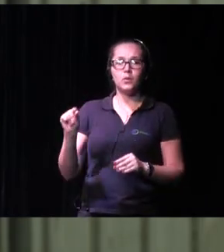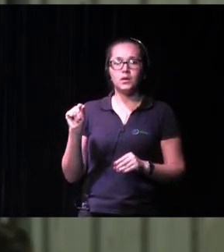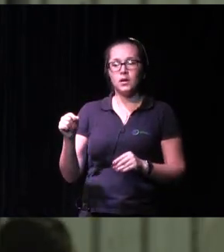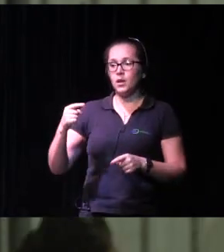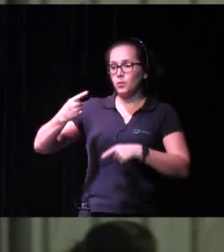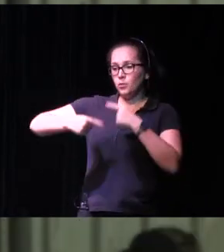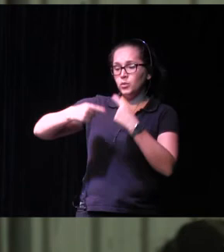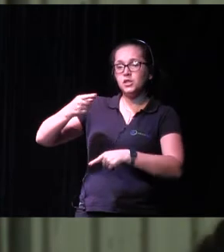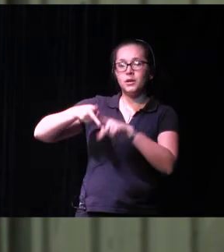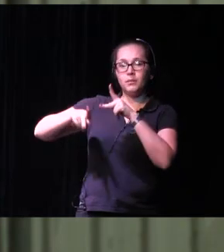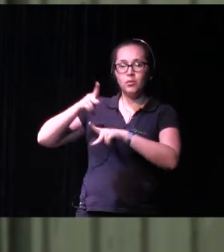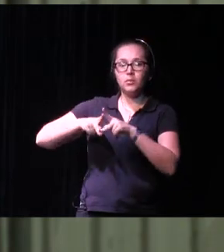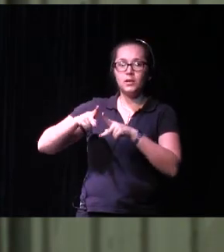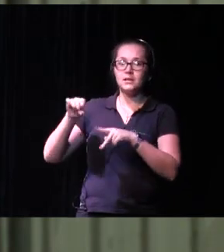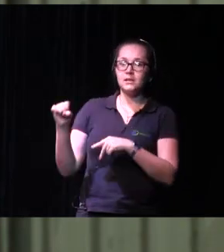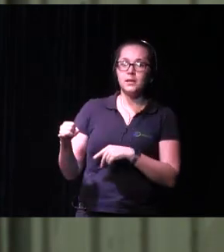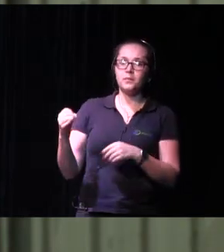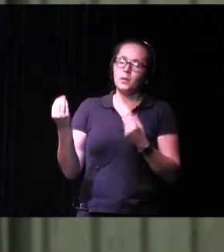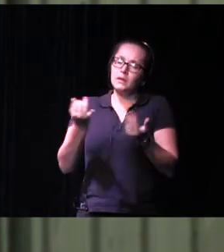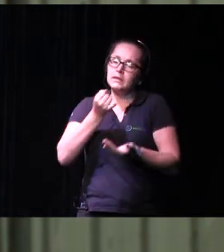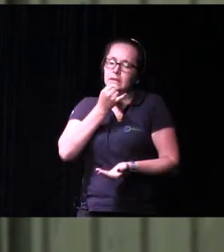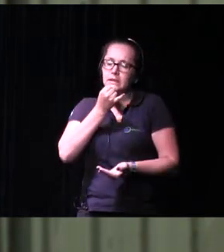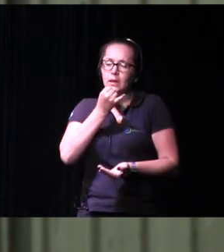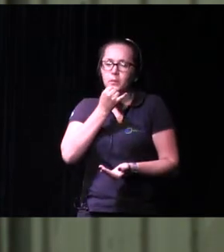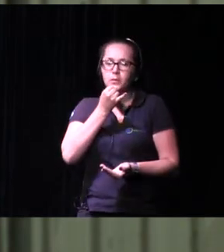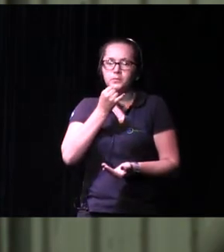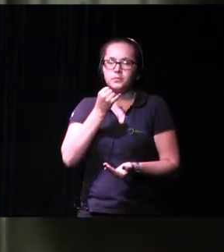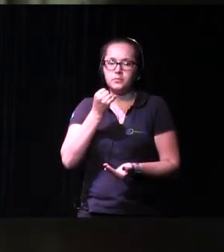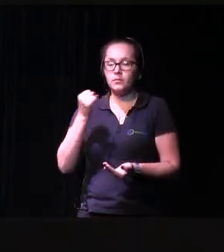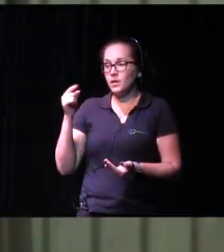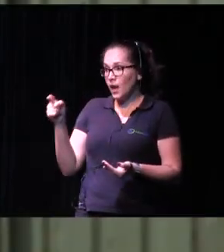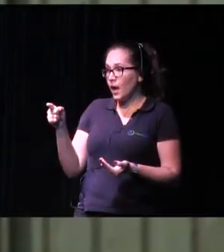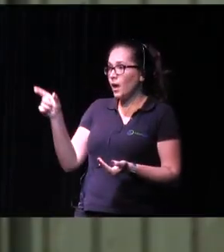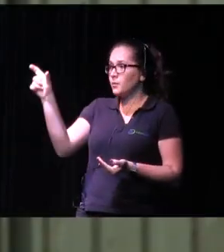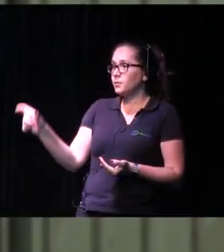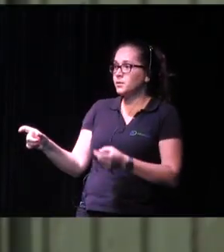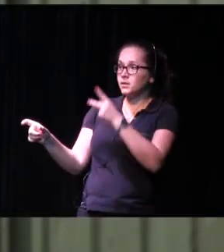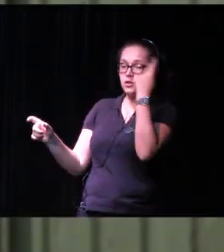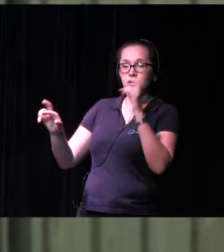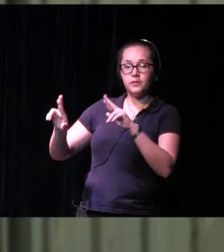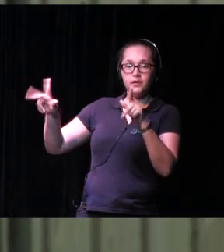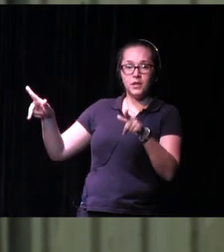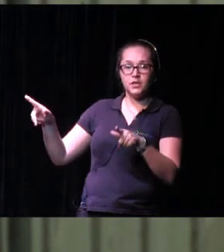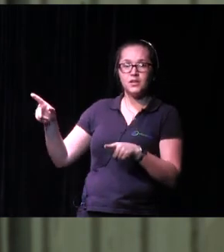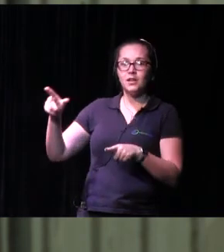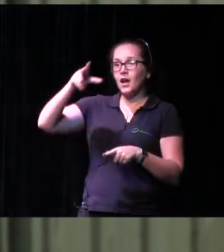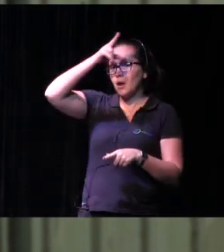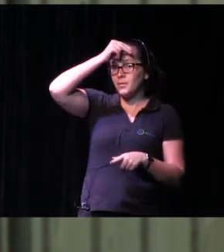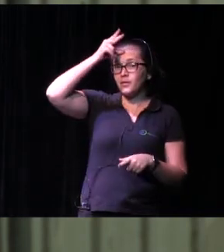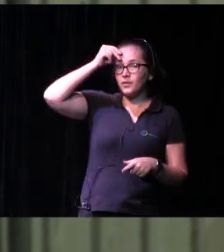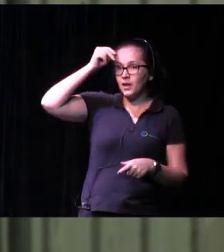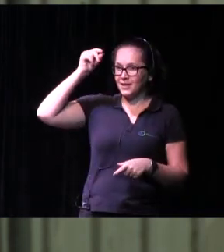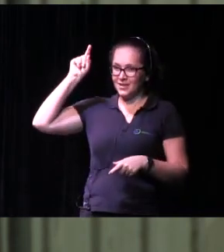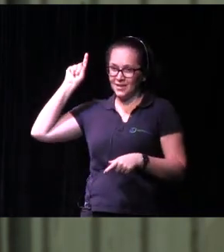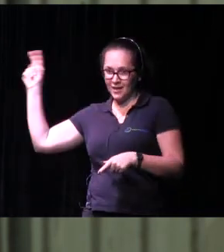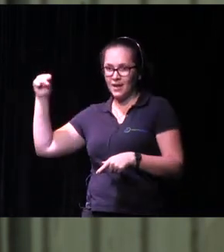também a questão da política pública em si, né? Então, por exemplo, com o posicionamento muito diferente que a gente vê na